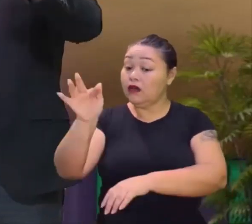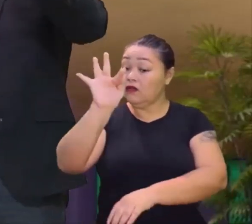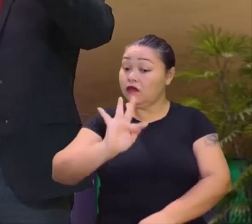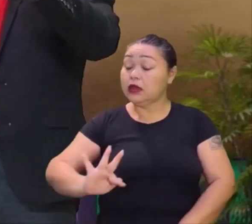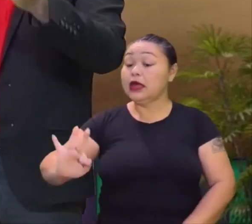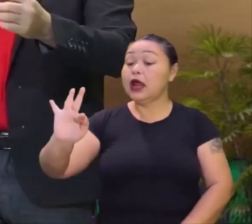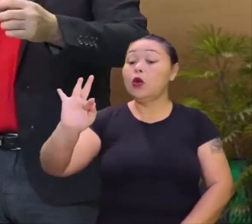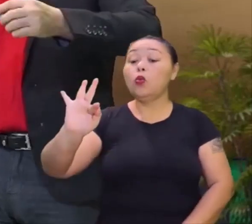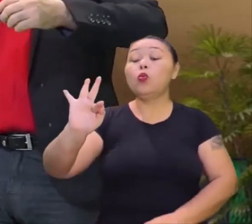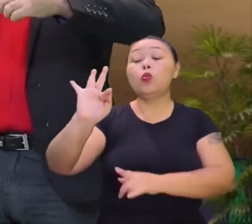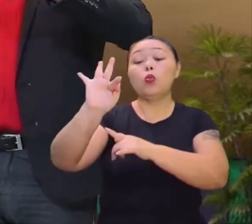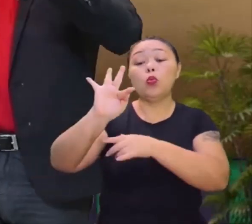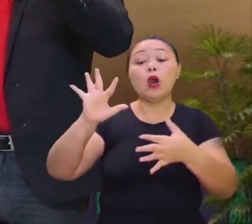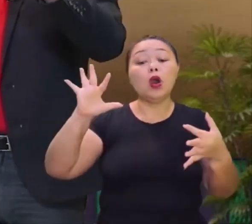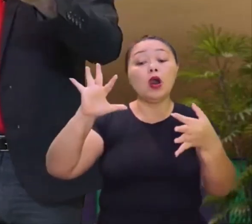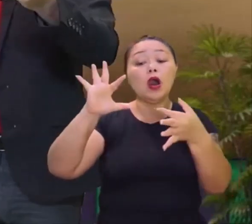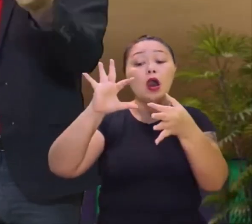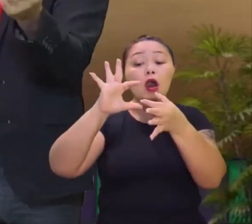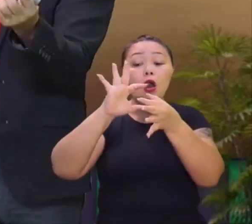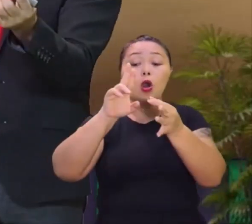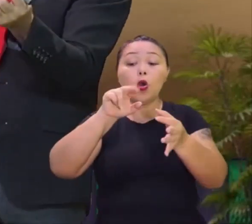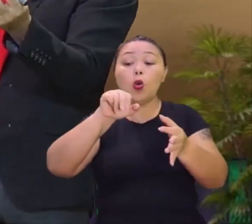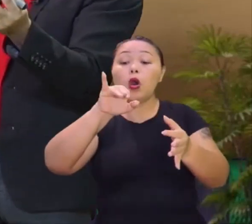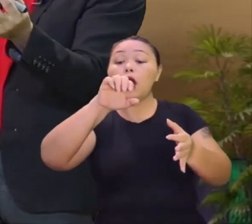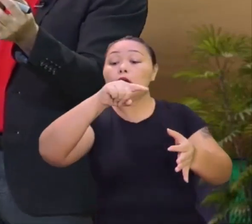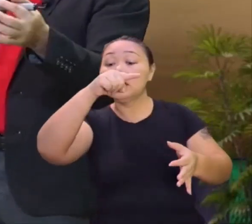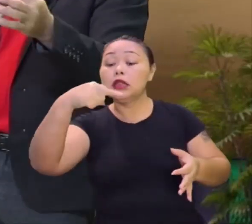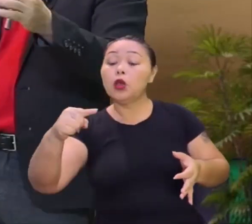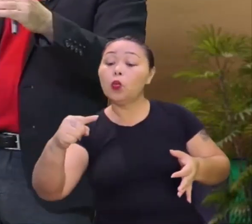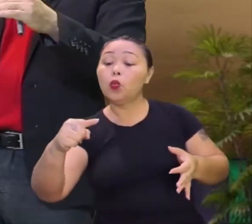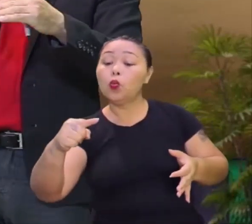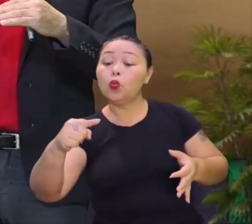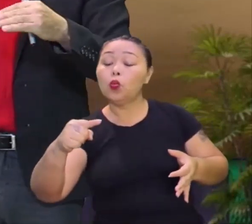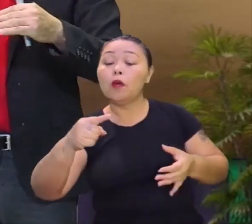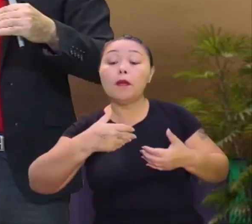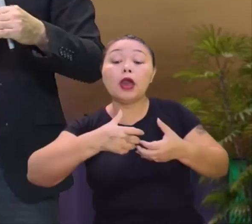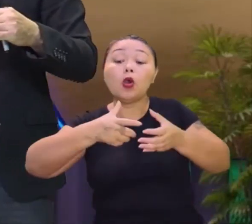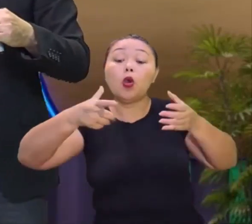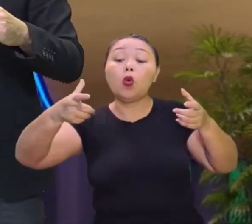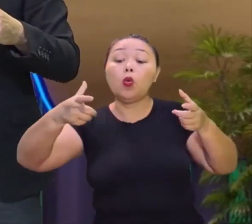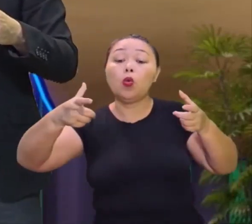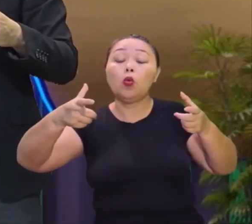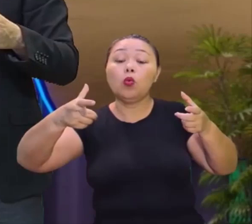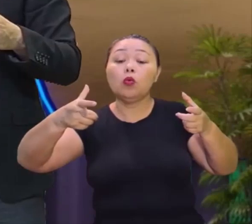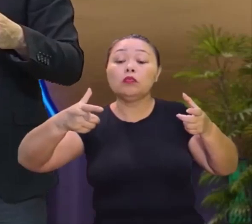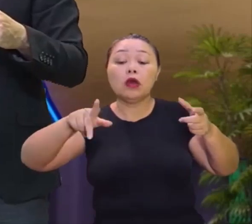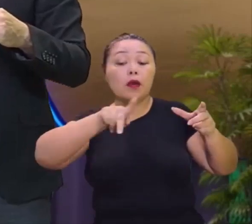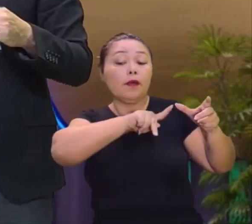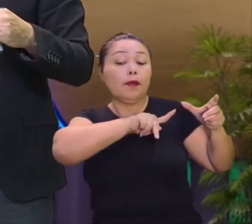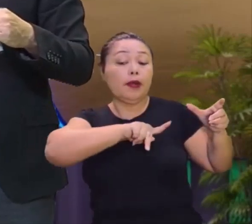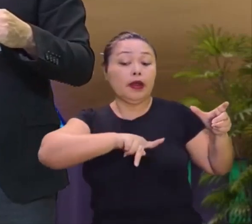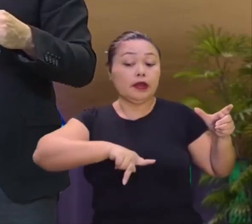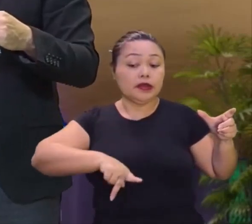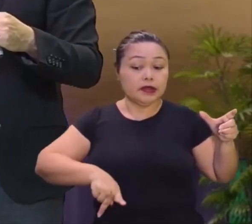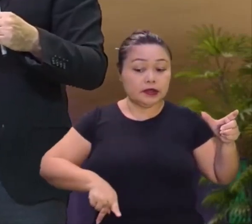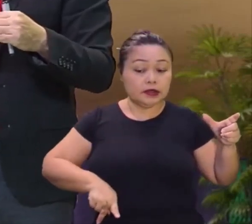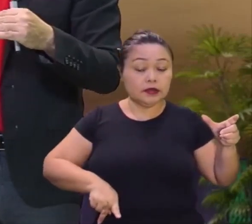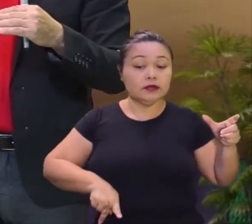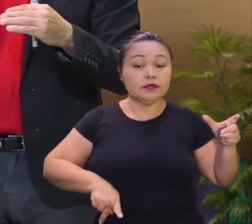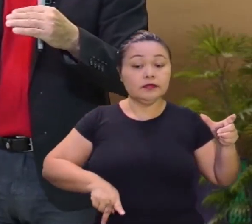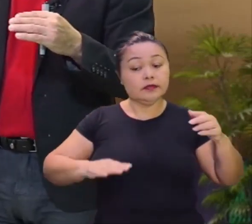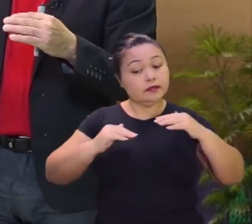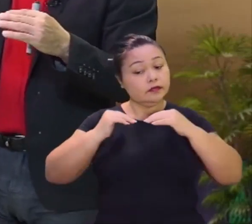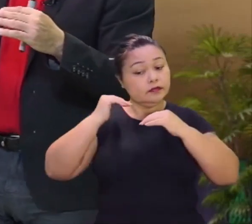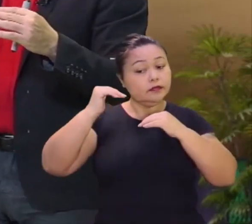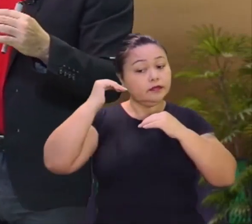federal. Quem é o governo federal? União. É a União. Quem é a União? O maior é o presidente da Maior República. esfera, né? Isso,